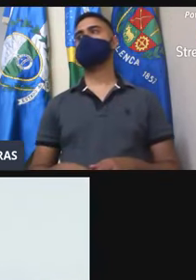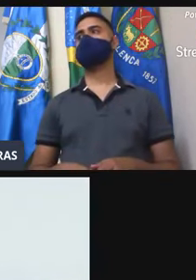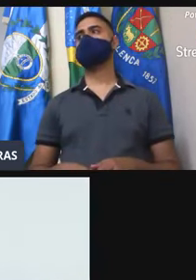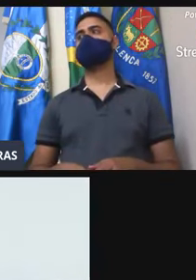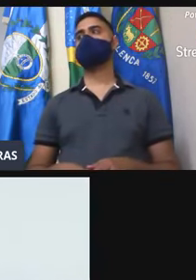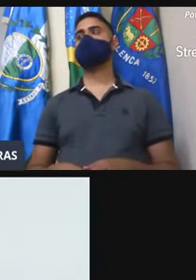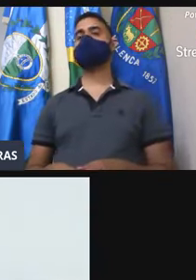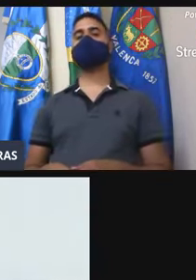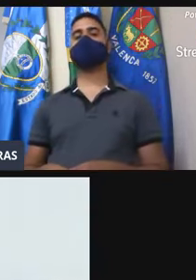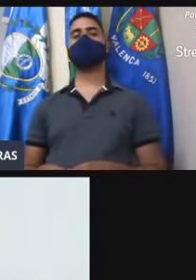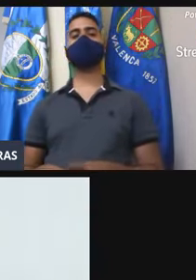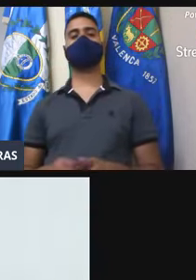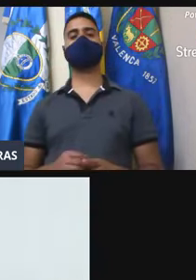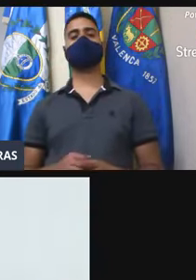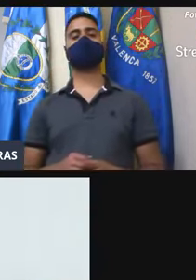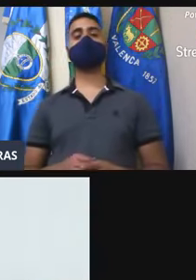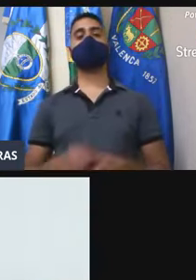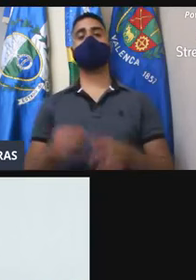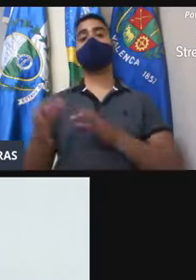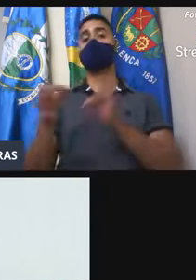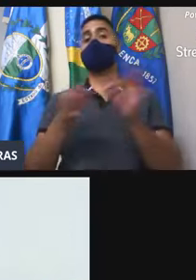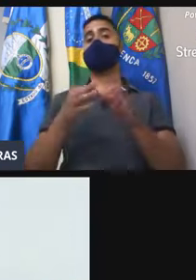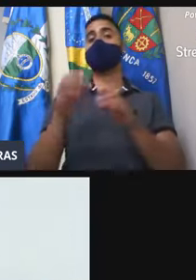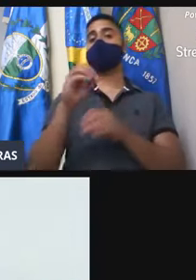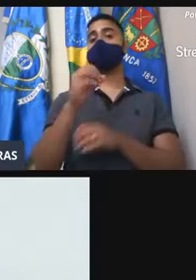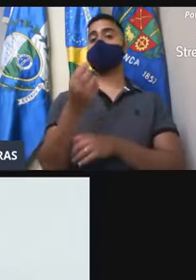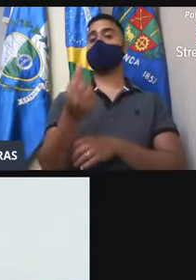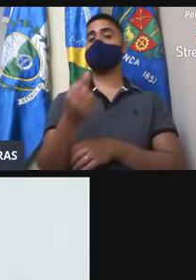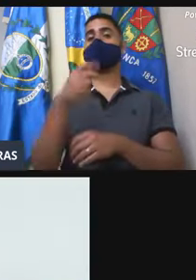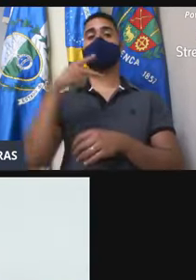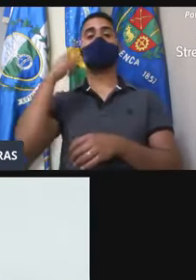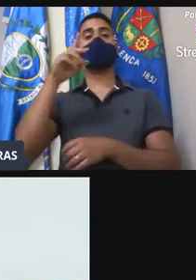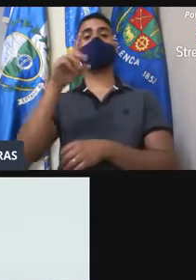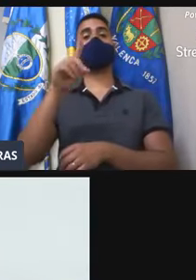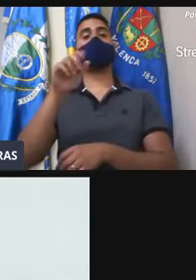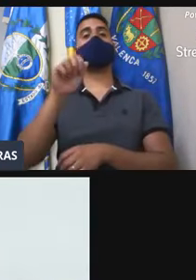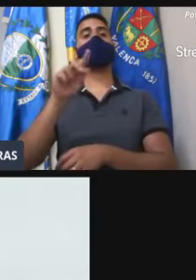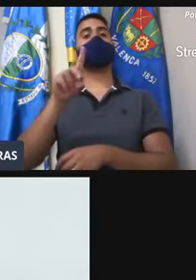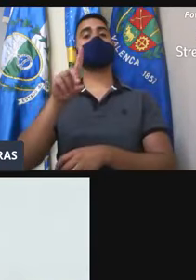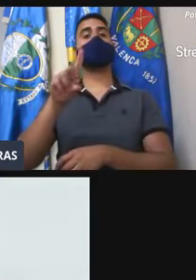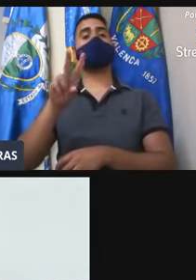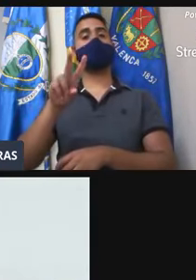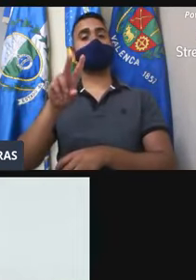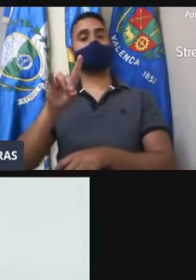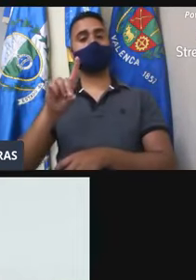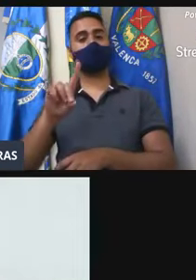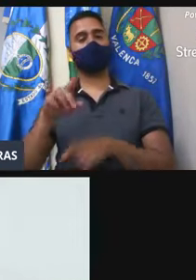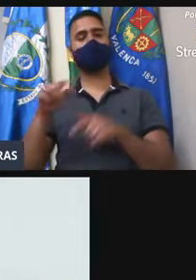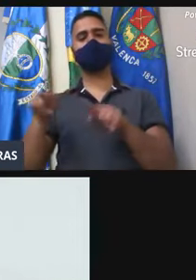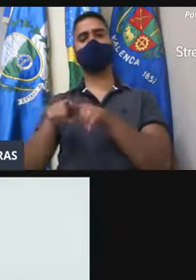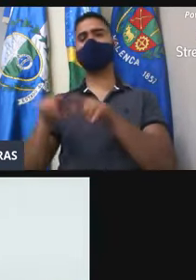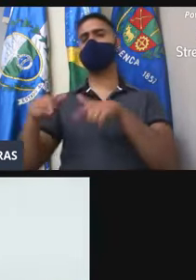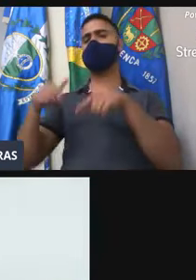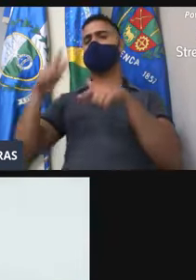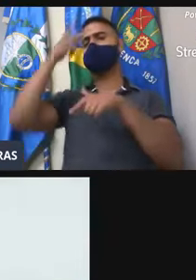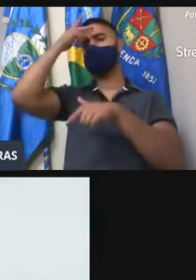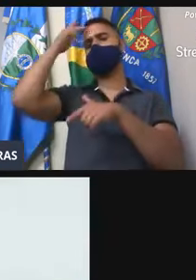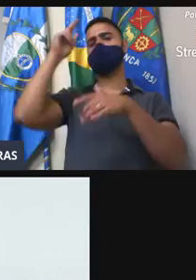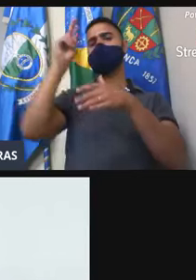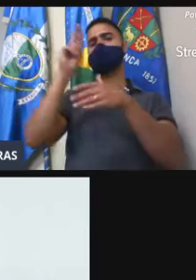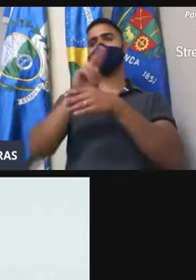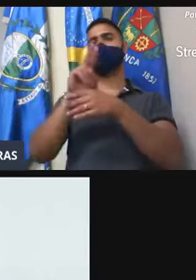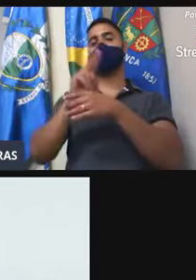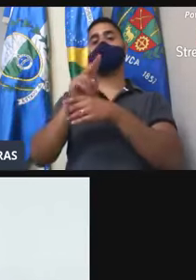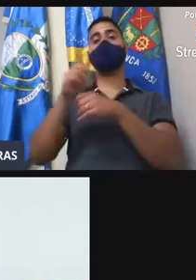não, eu assumo toda a culpa. Projeto de resolução 06 do vereador David Nogueira. Ele concede o título de honorífico de cidadão valenciano ao